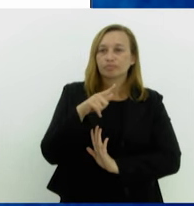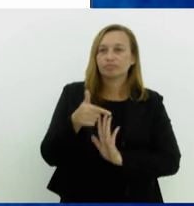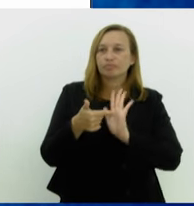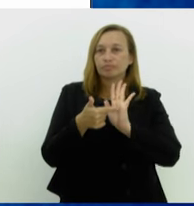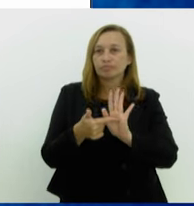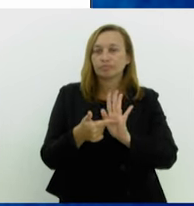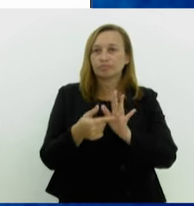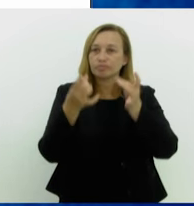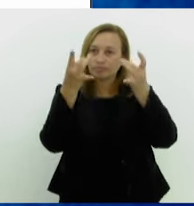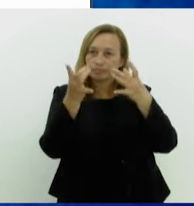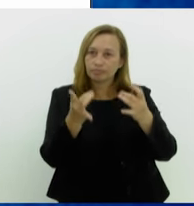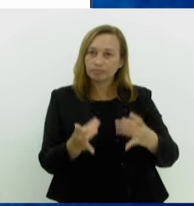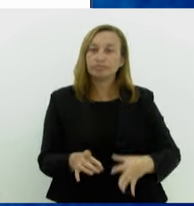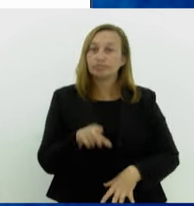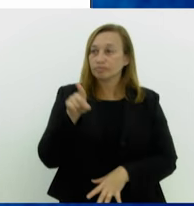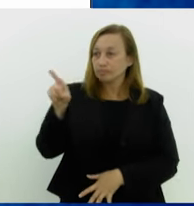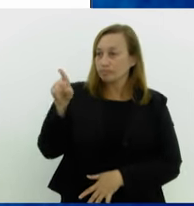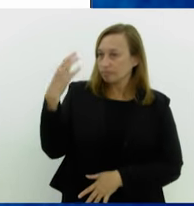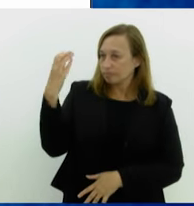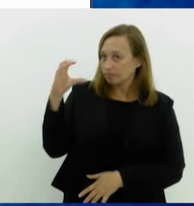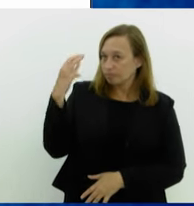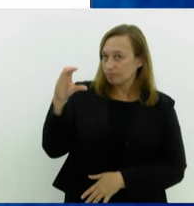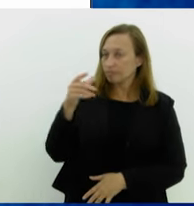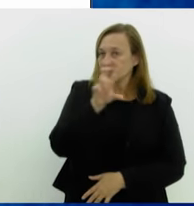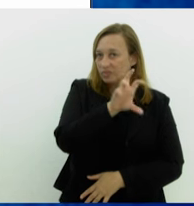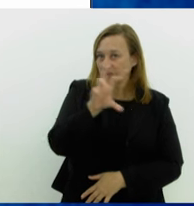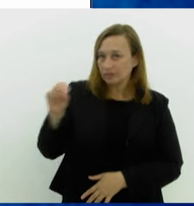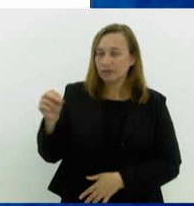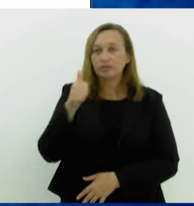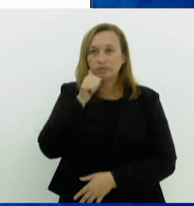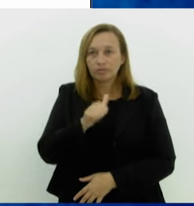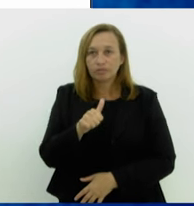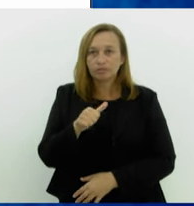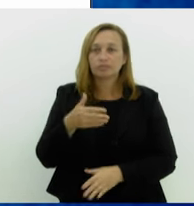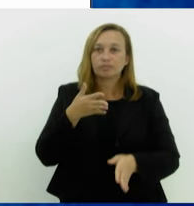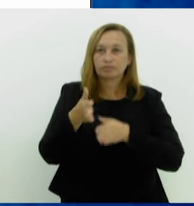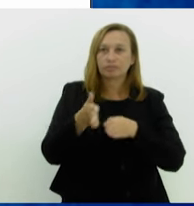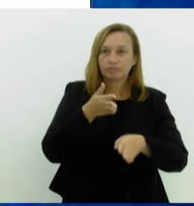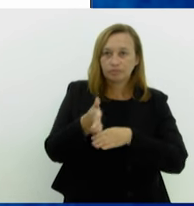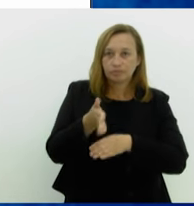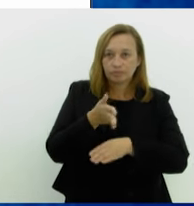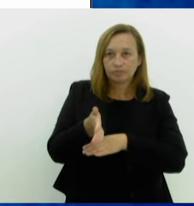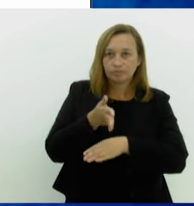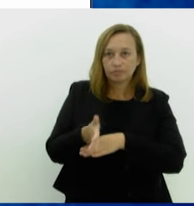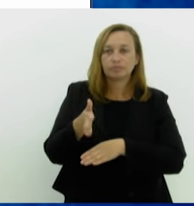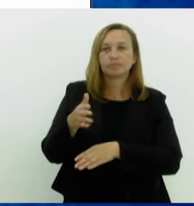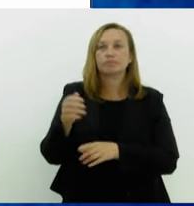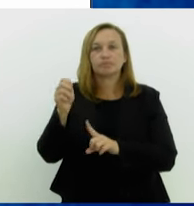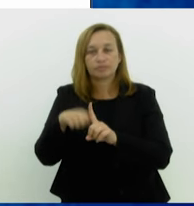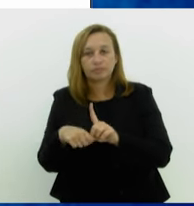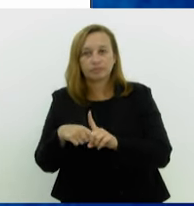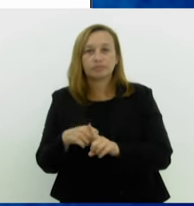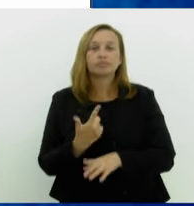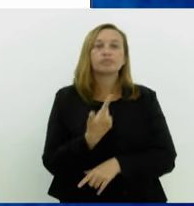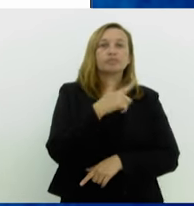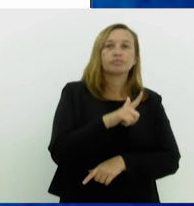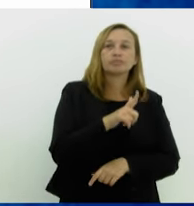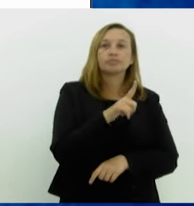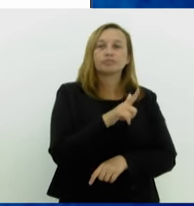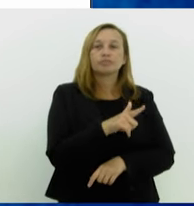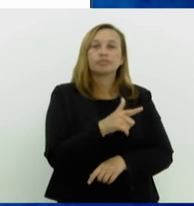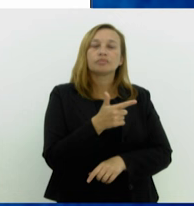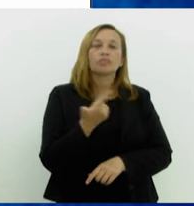aí em Niterói mulheres acessaram o curso esse mês aí em tal cidade a gente consegue